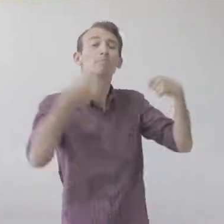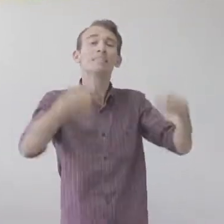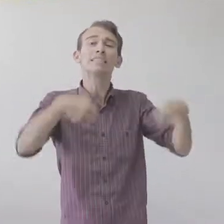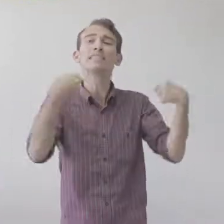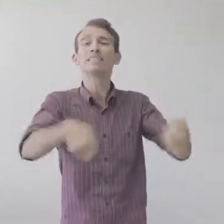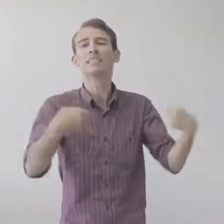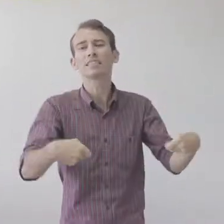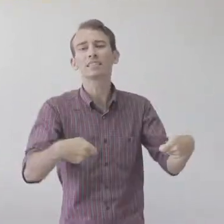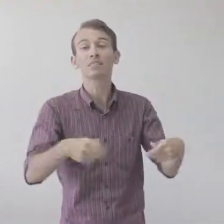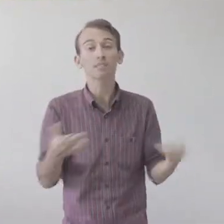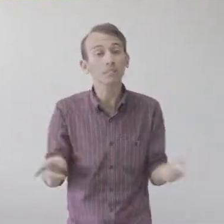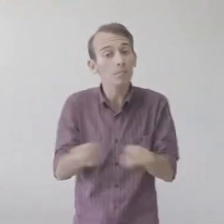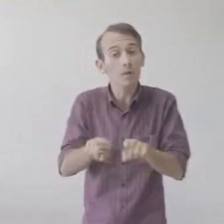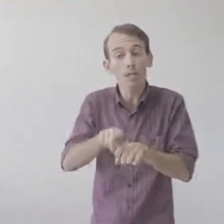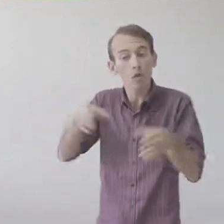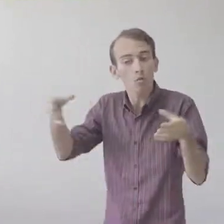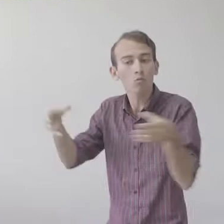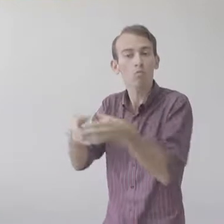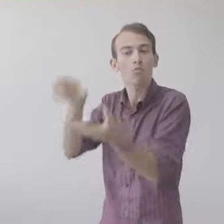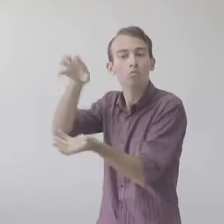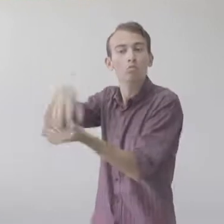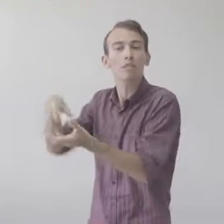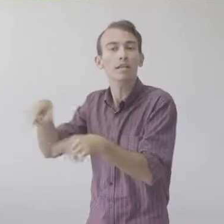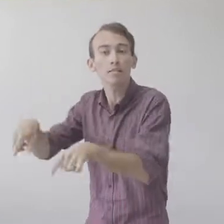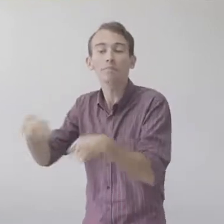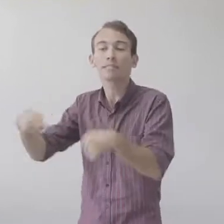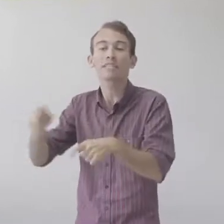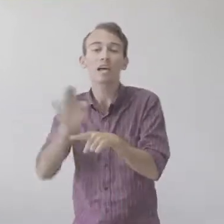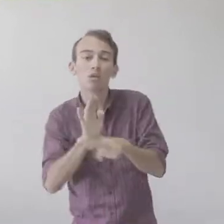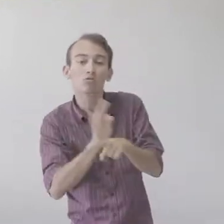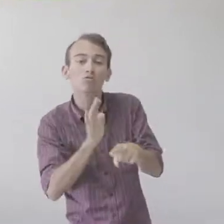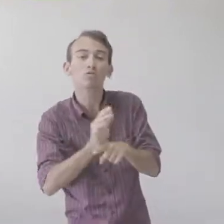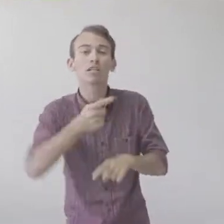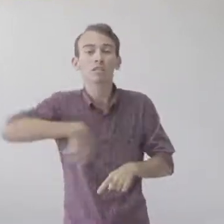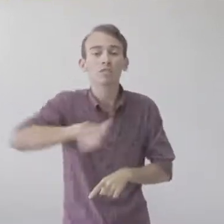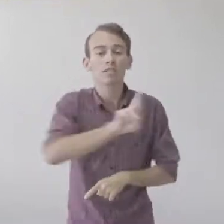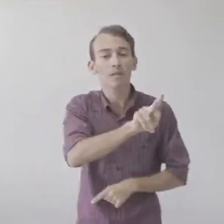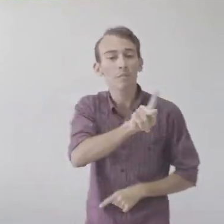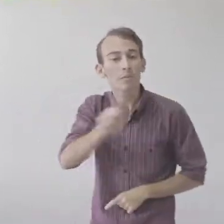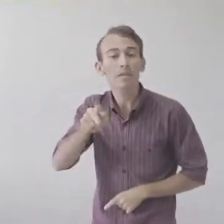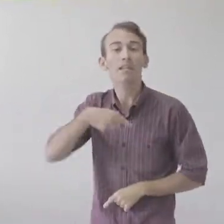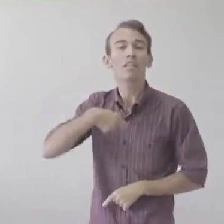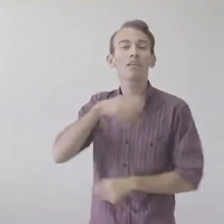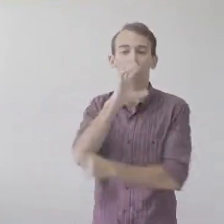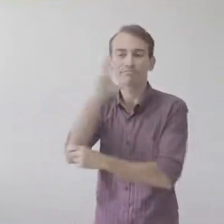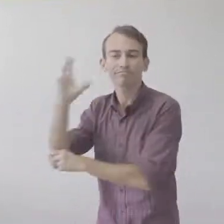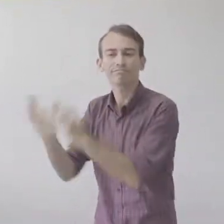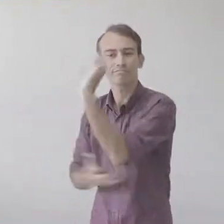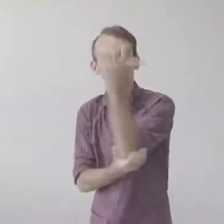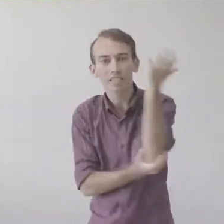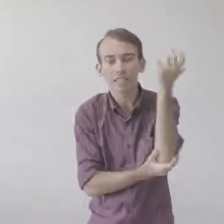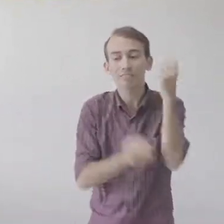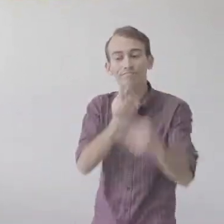a sociedade porque as rppn são grandes prestadoras de serviços ambientais